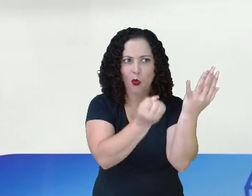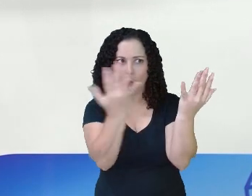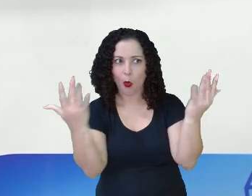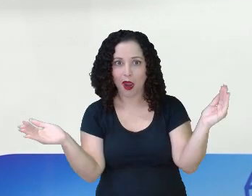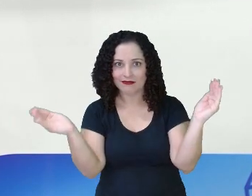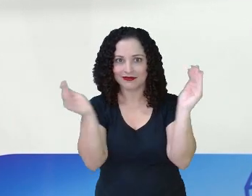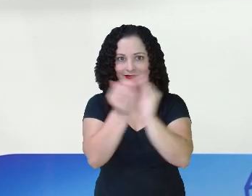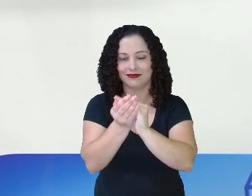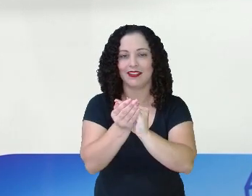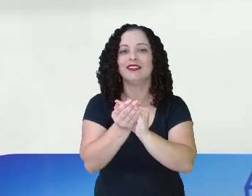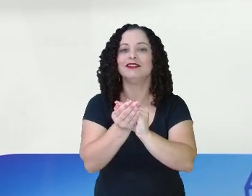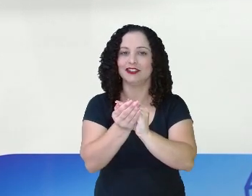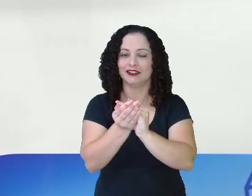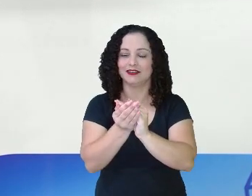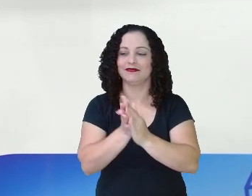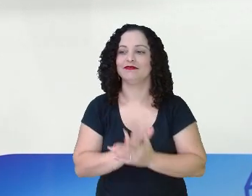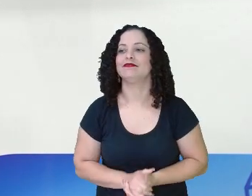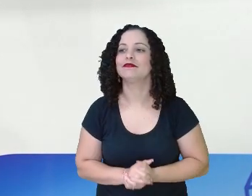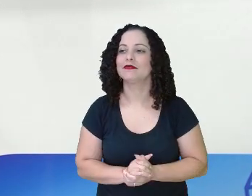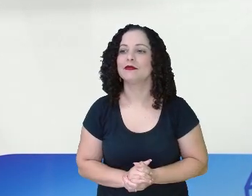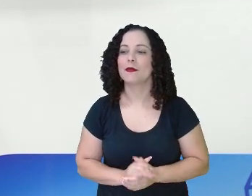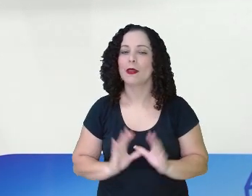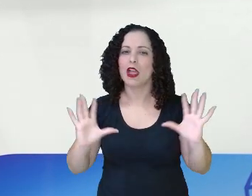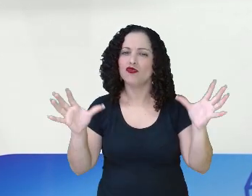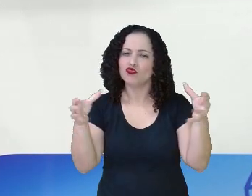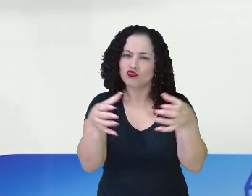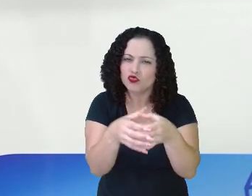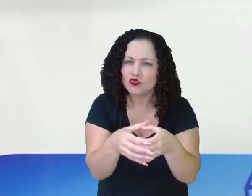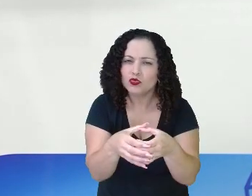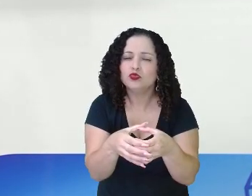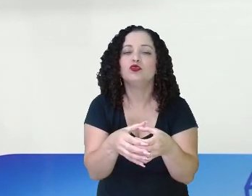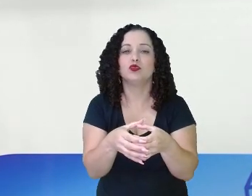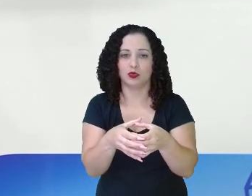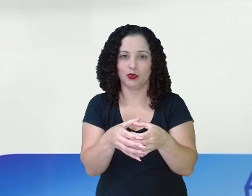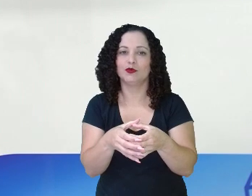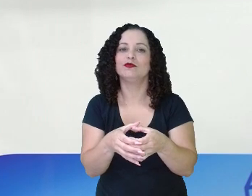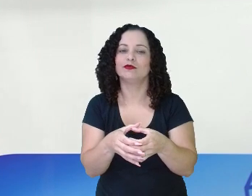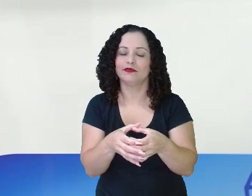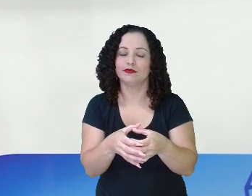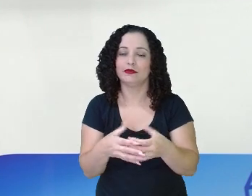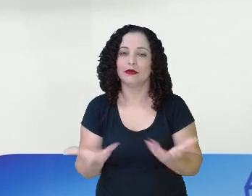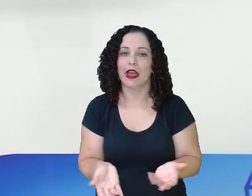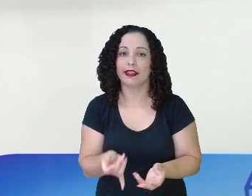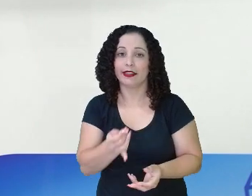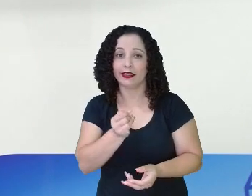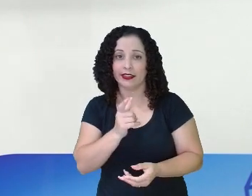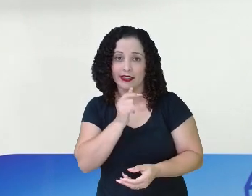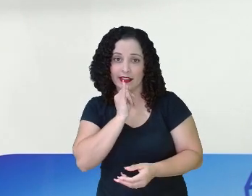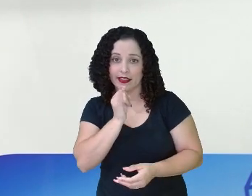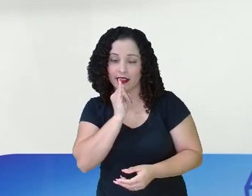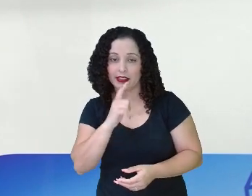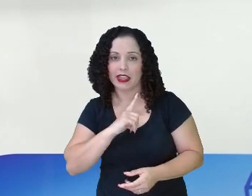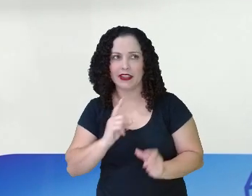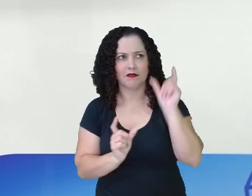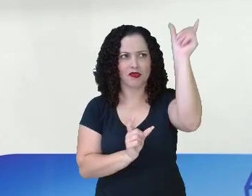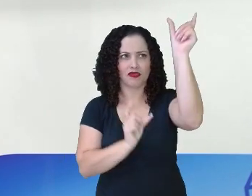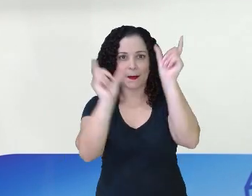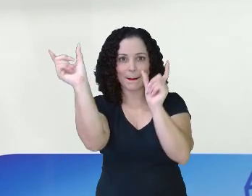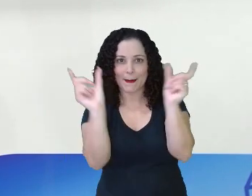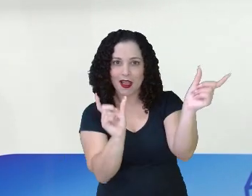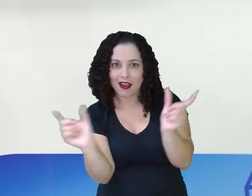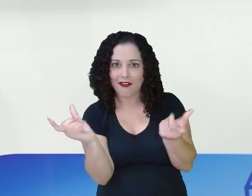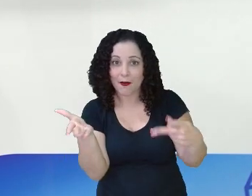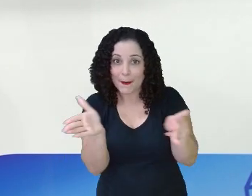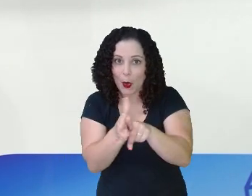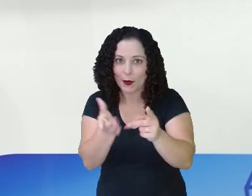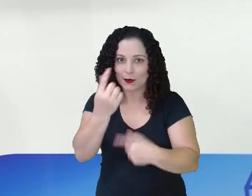a gente faz a junção, quando a gente junta quantidades, adiciona. Eu tenho algumas palavras-chave.